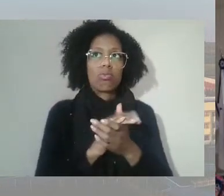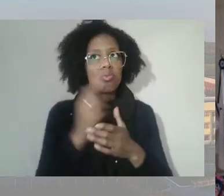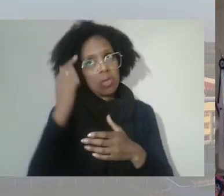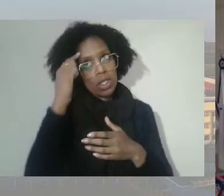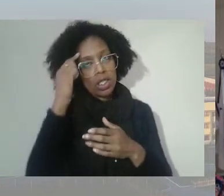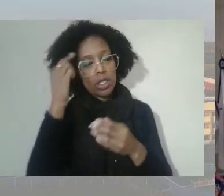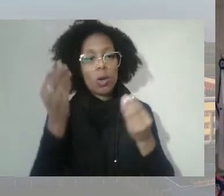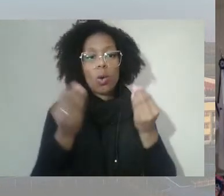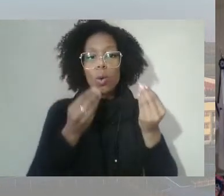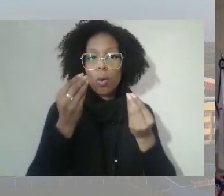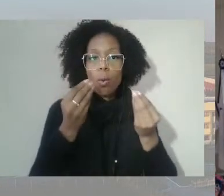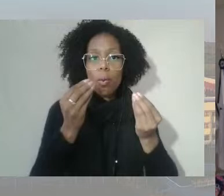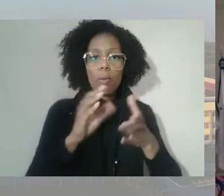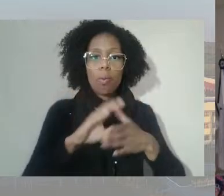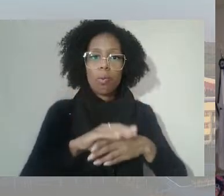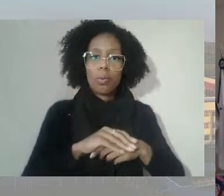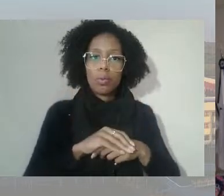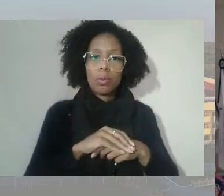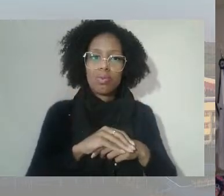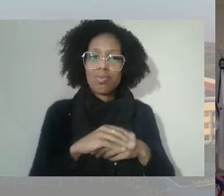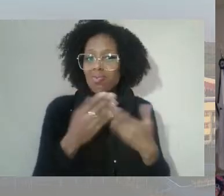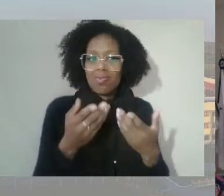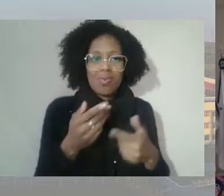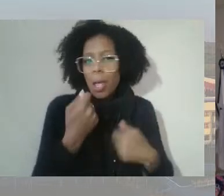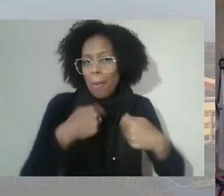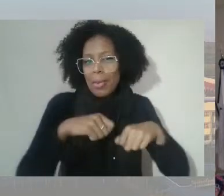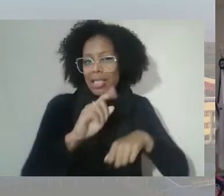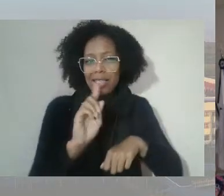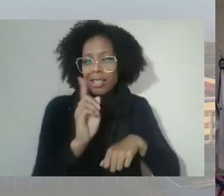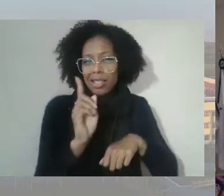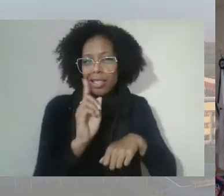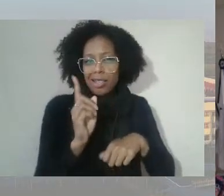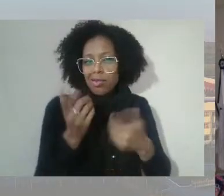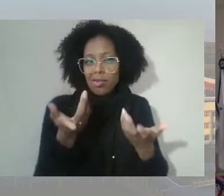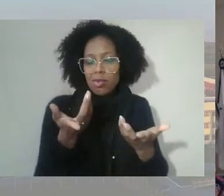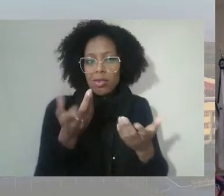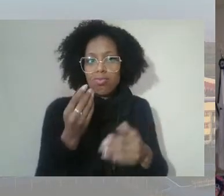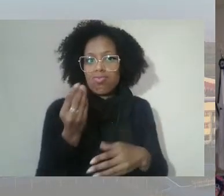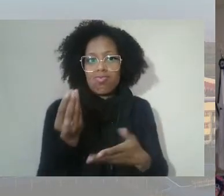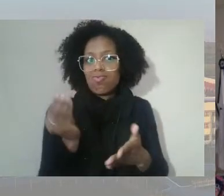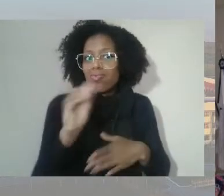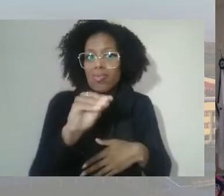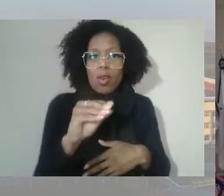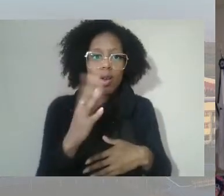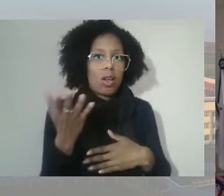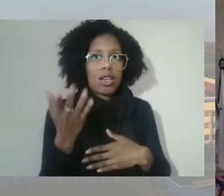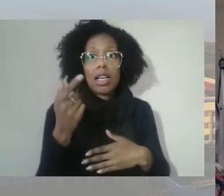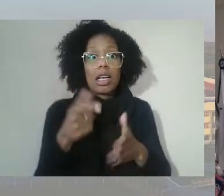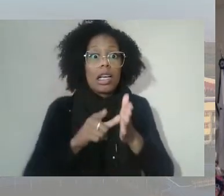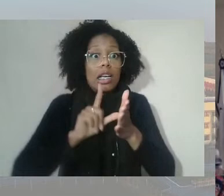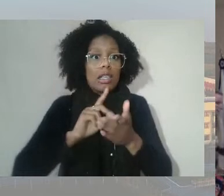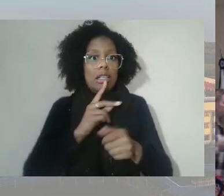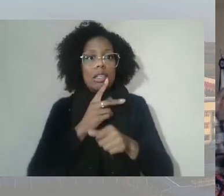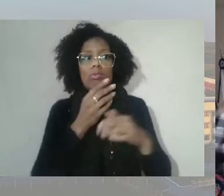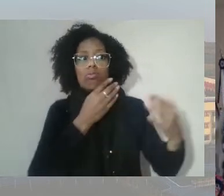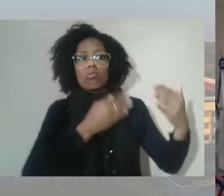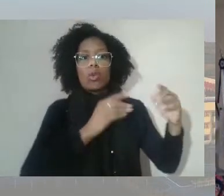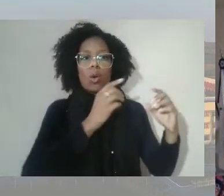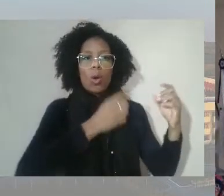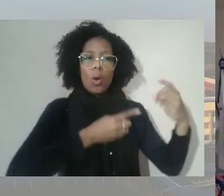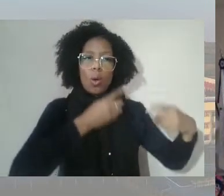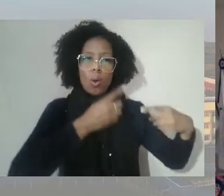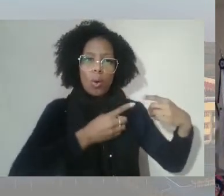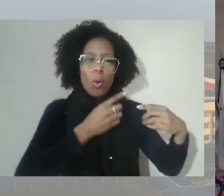né, inapropriada, irresponsável, que não buscou, né, o diálogo com as unidades